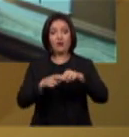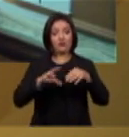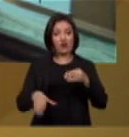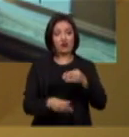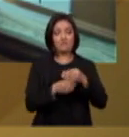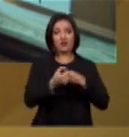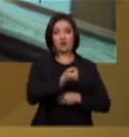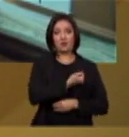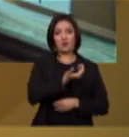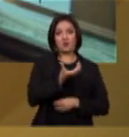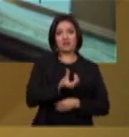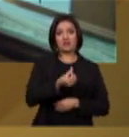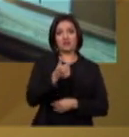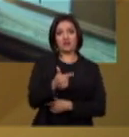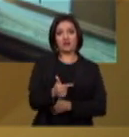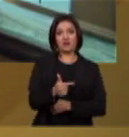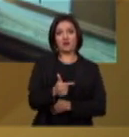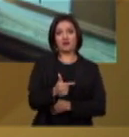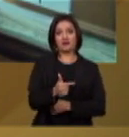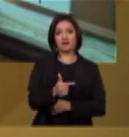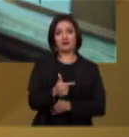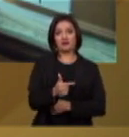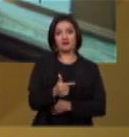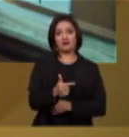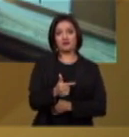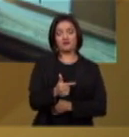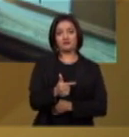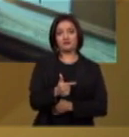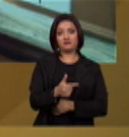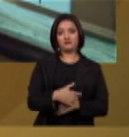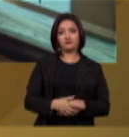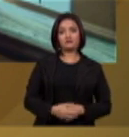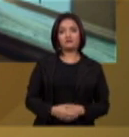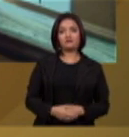número 62. E essa emenda,